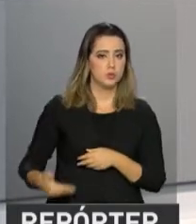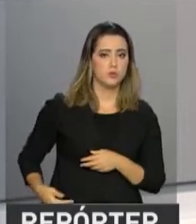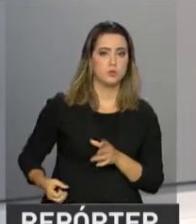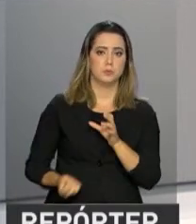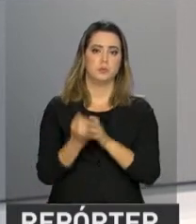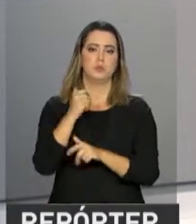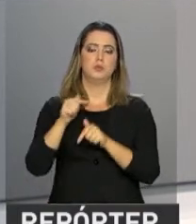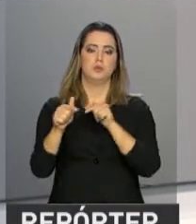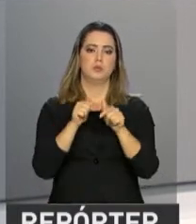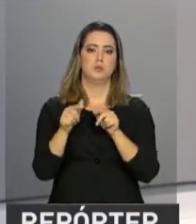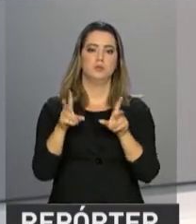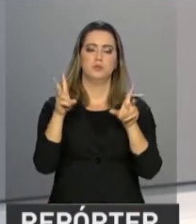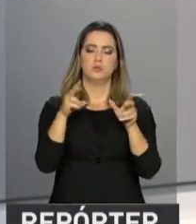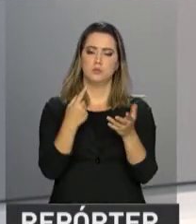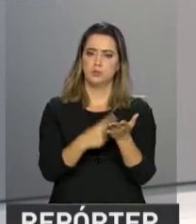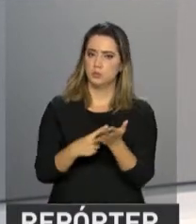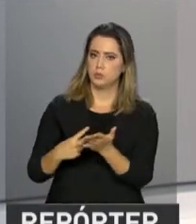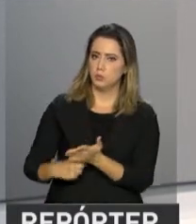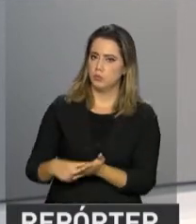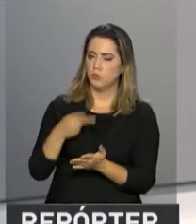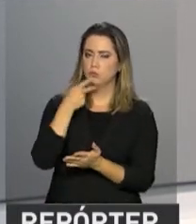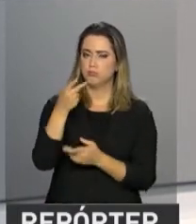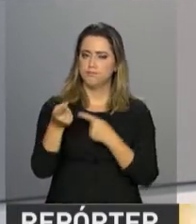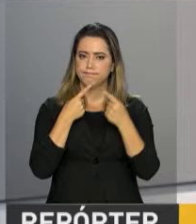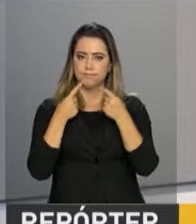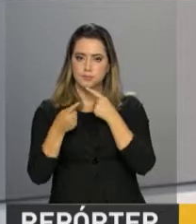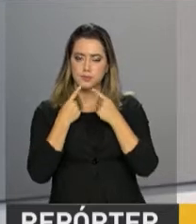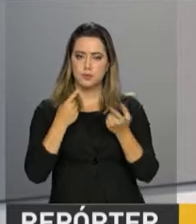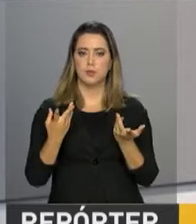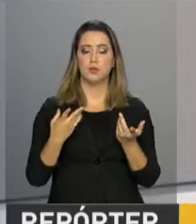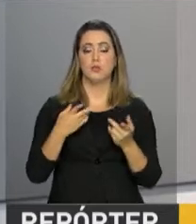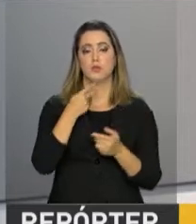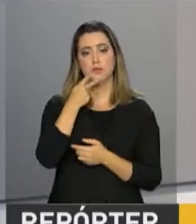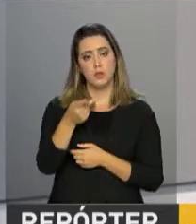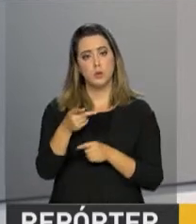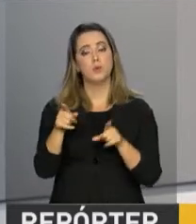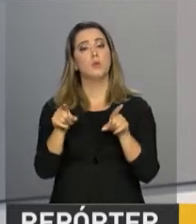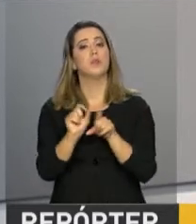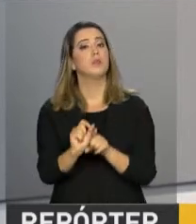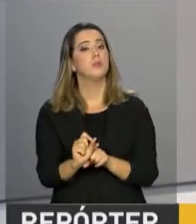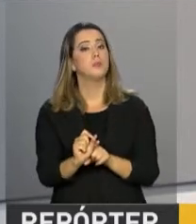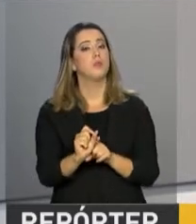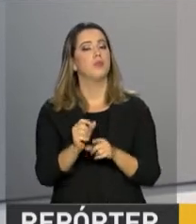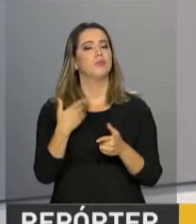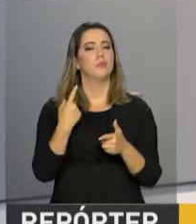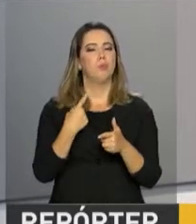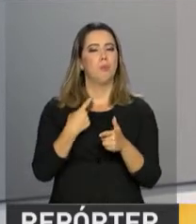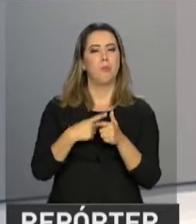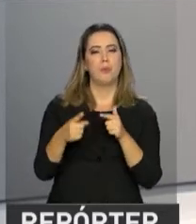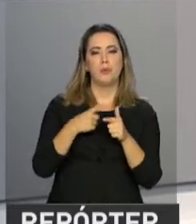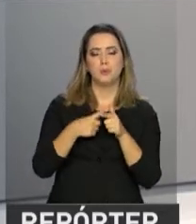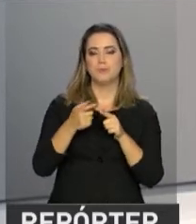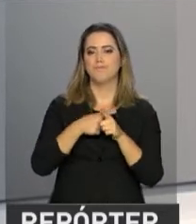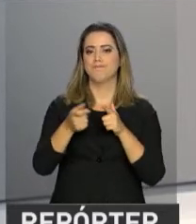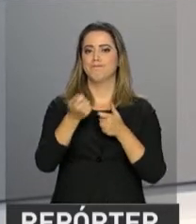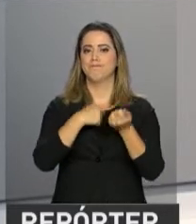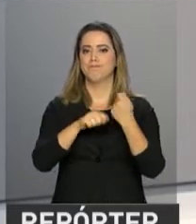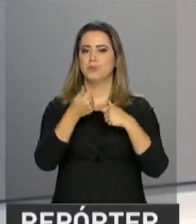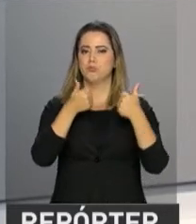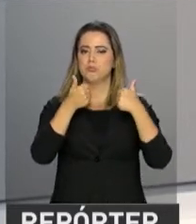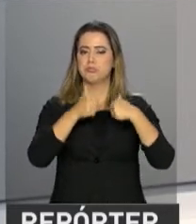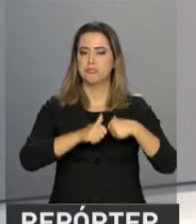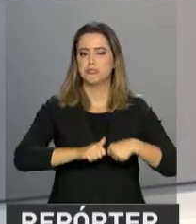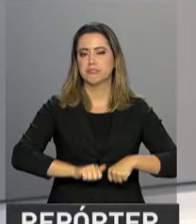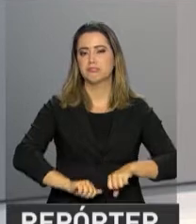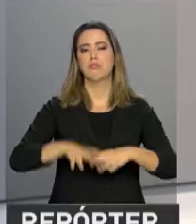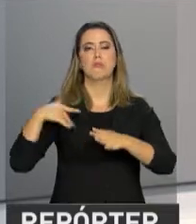por ministro e parlamentares. O ministro disse que o país atravessou nos últimos anos a pior crise econômica da história e defendeu que a